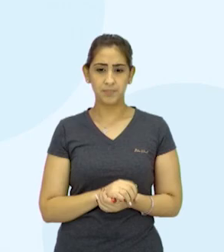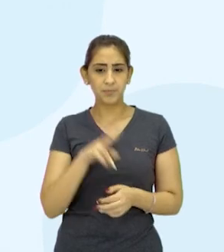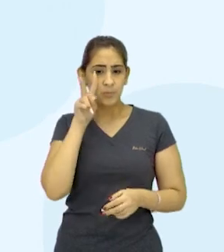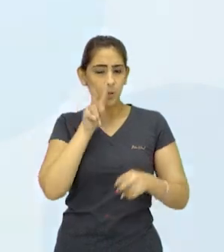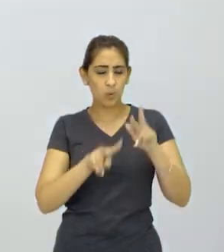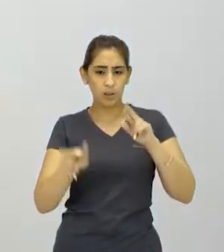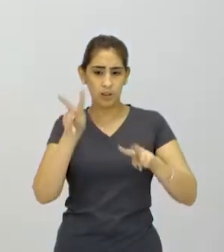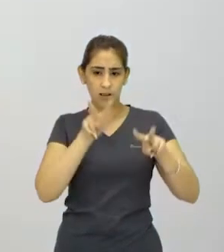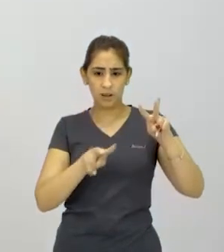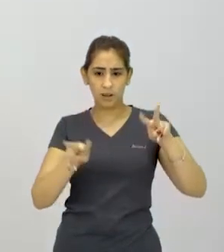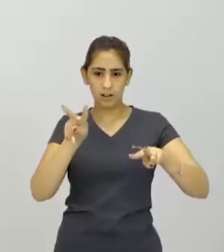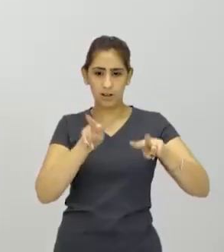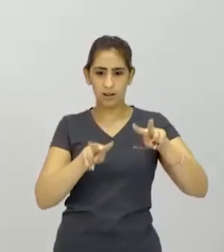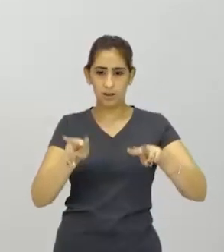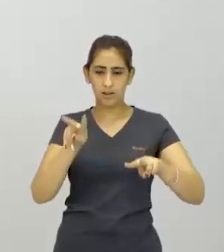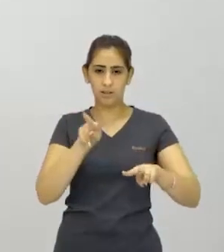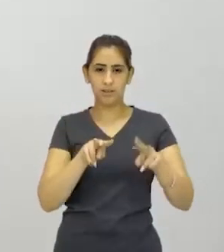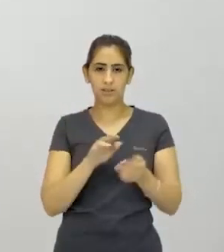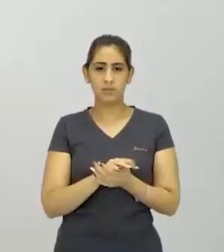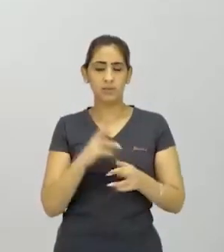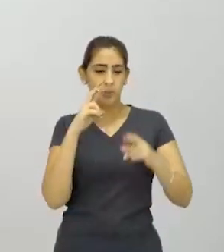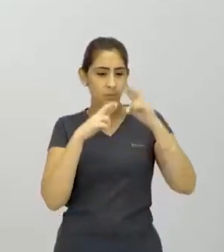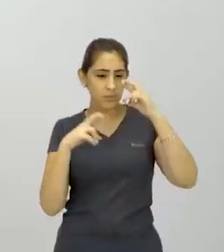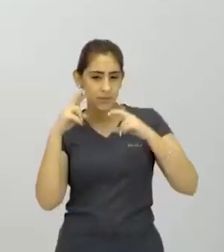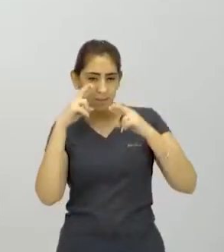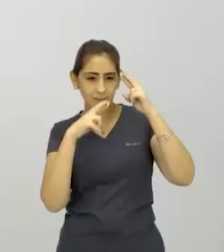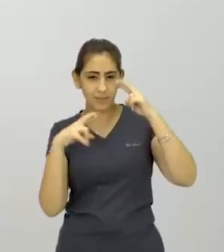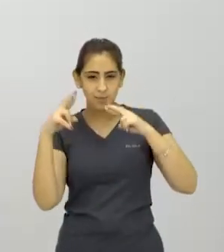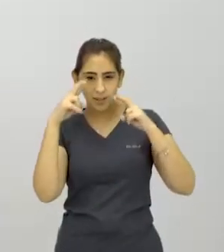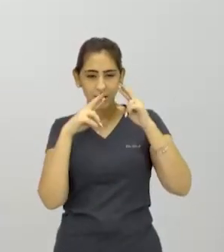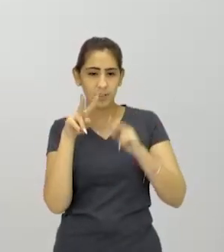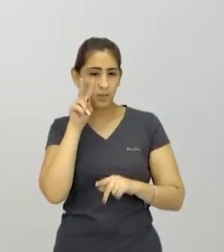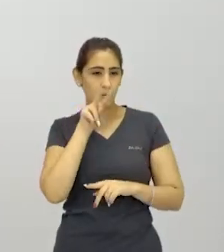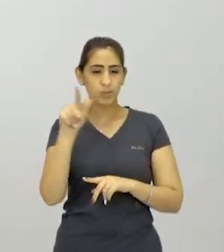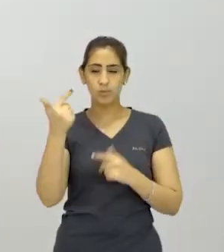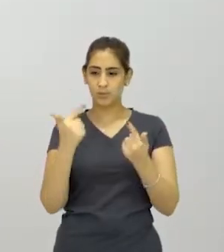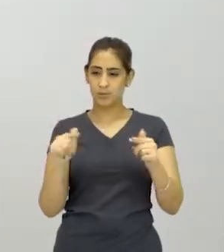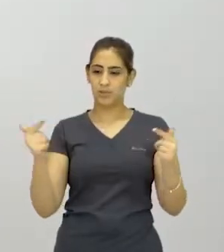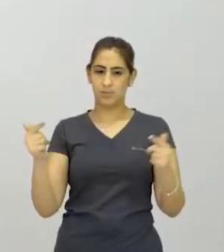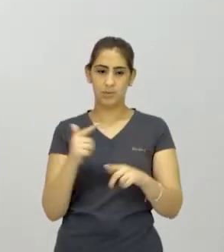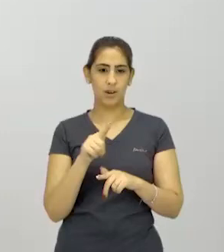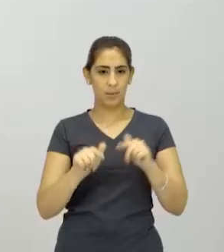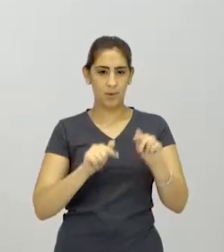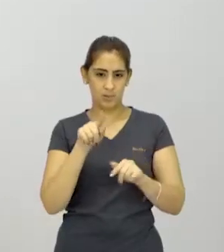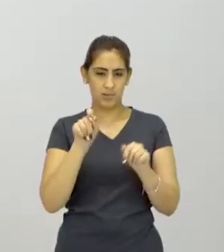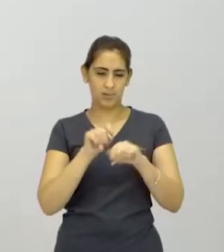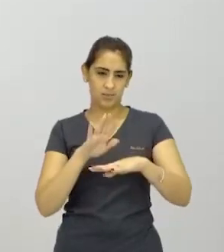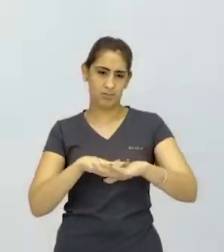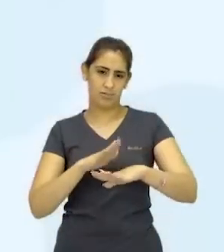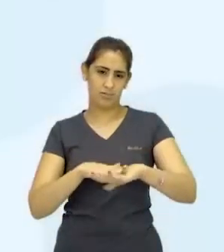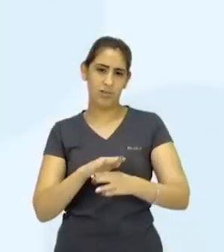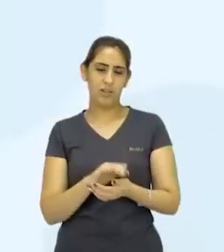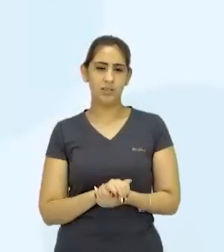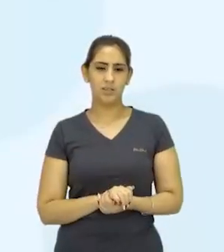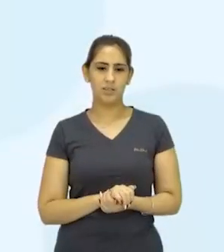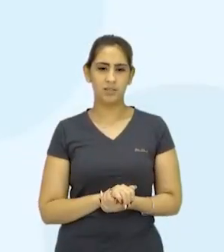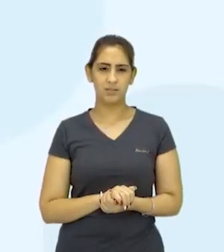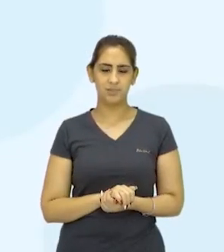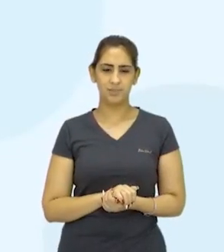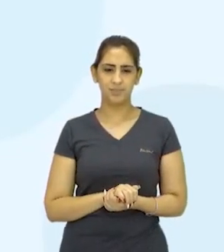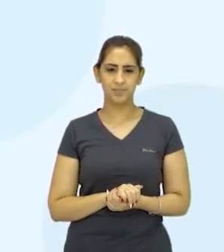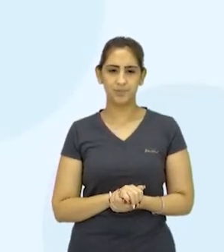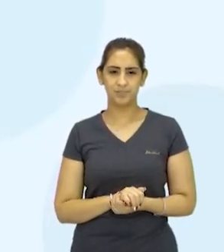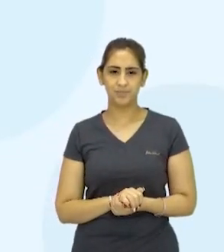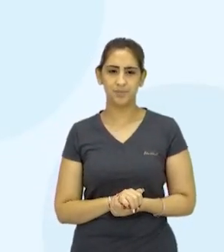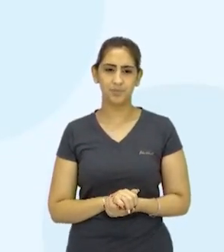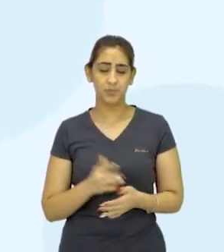olhar, observar aí diversos outros trabalhos que o Xavier faz. A nossa competência hoje foi